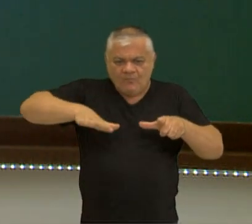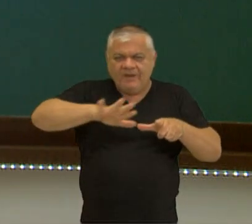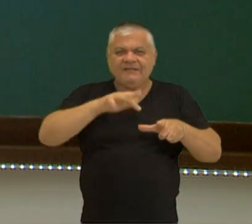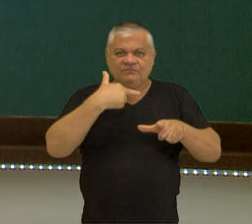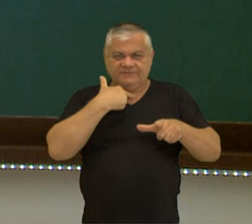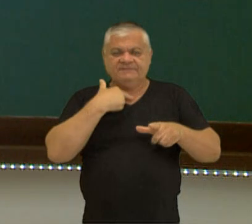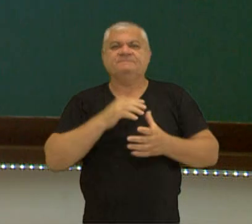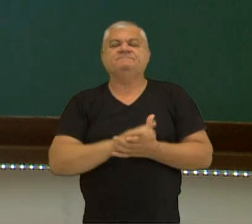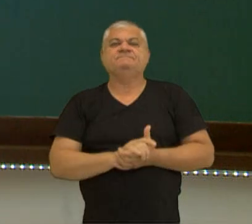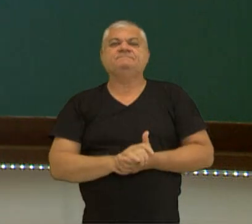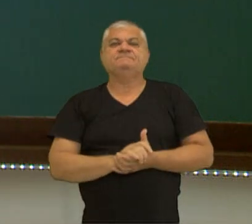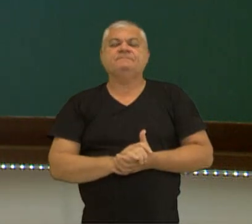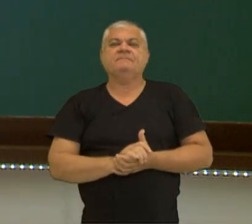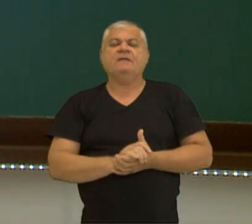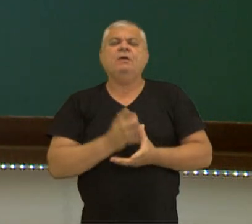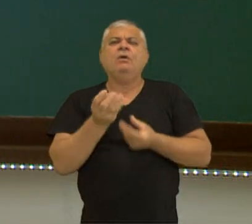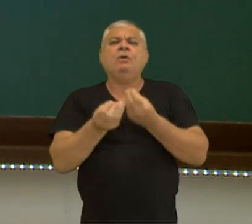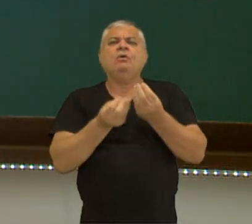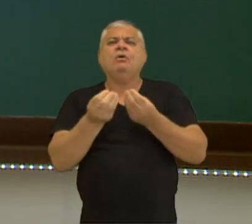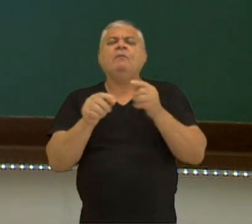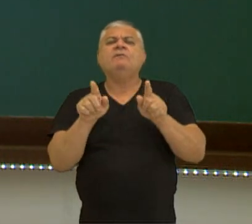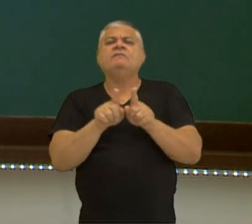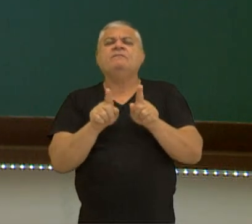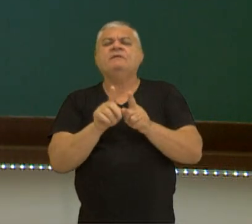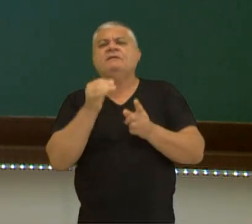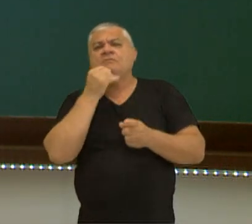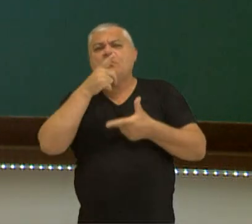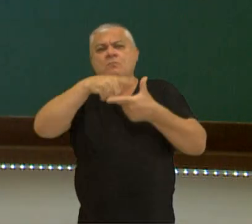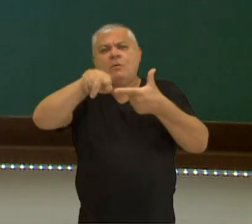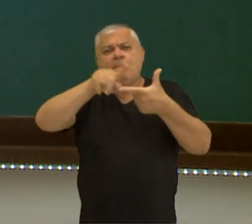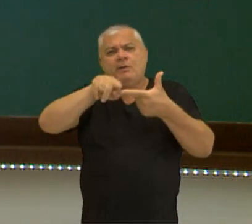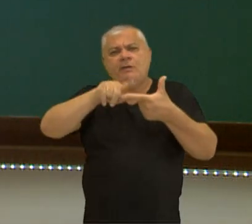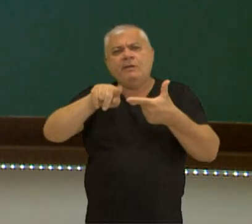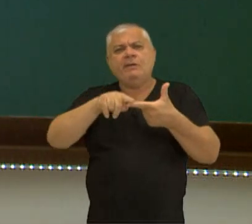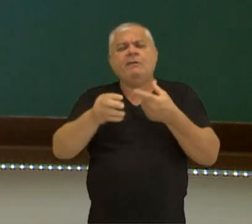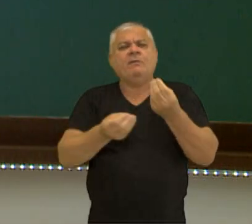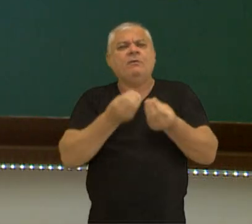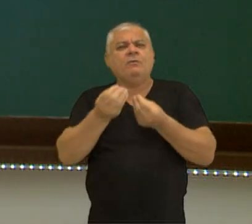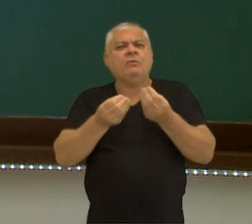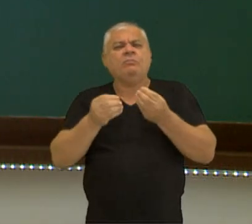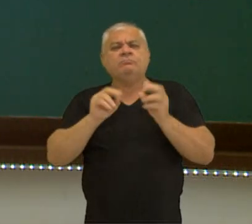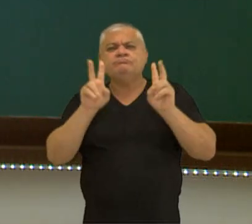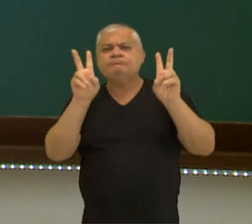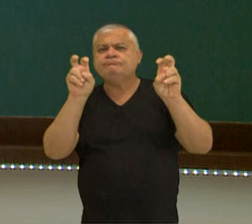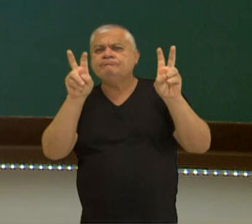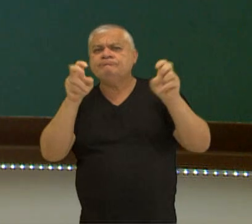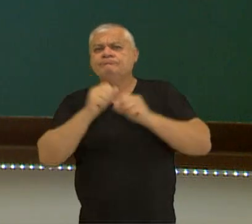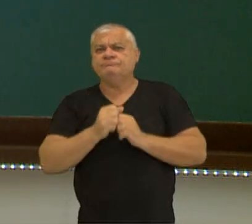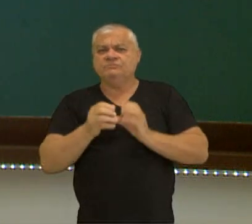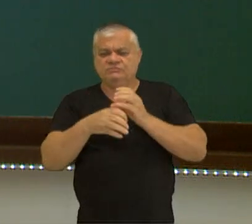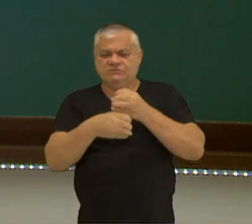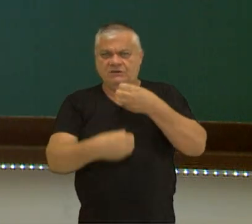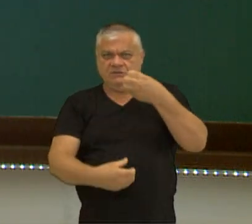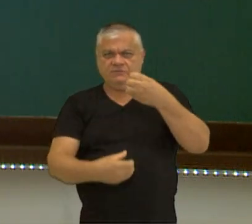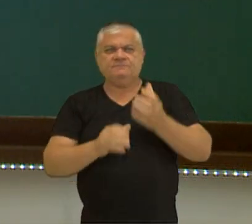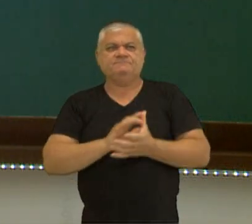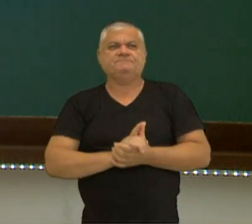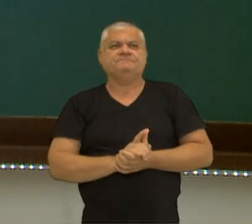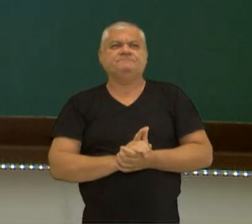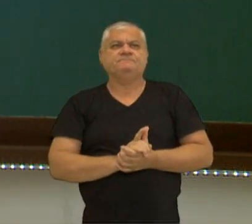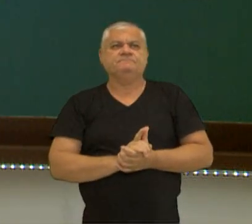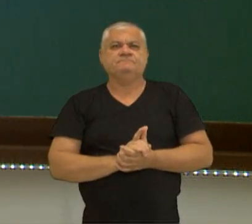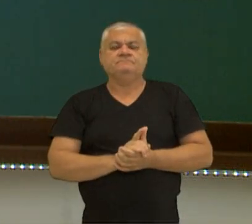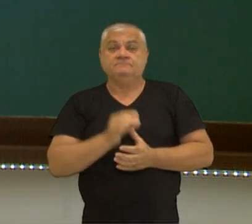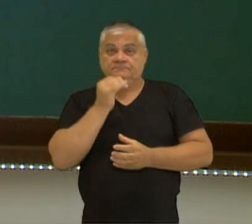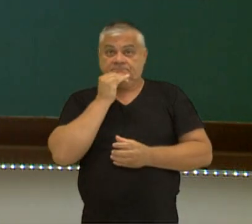nosso cilindro. Vamos resolver situações, problemas envolvendo o cilindro. Então